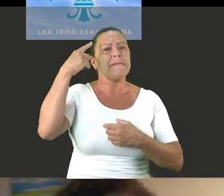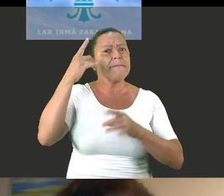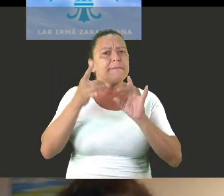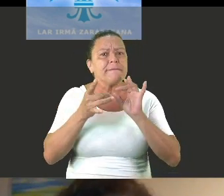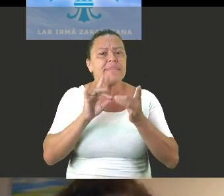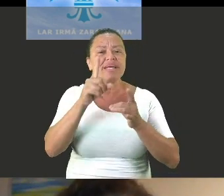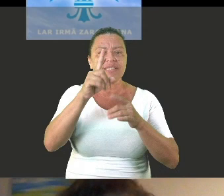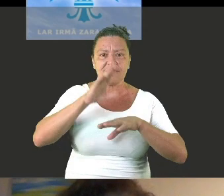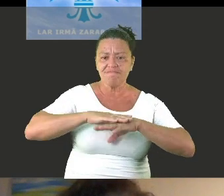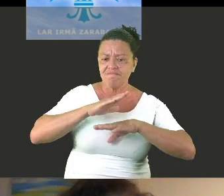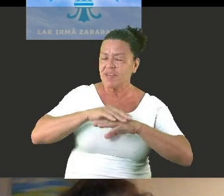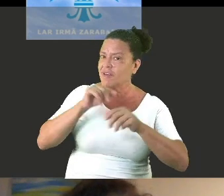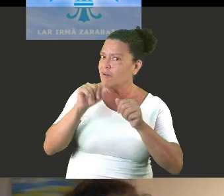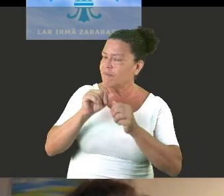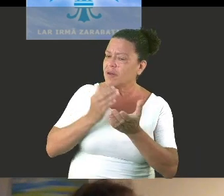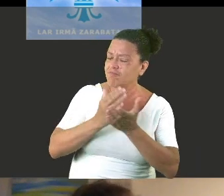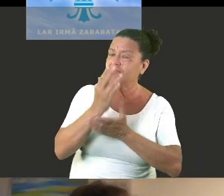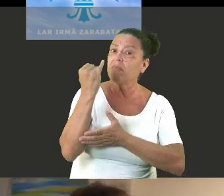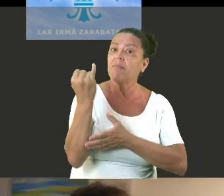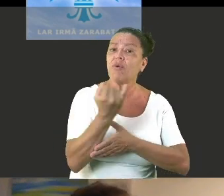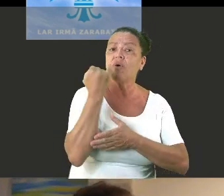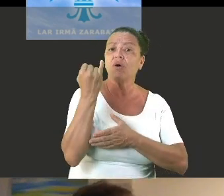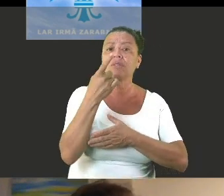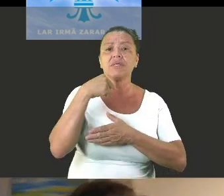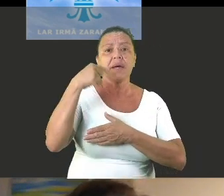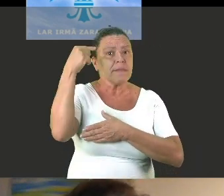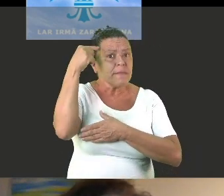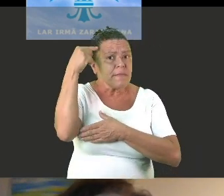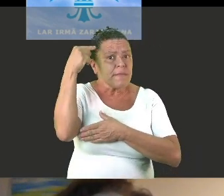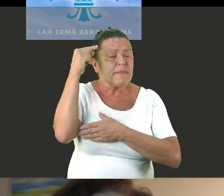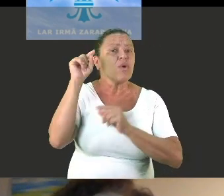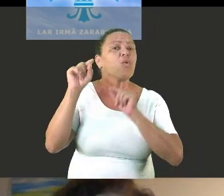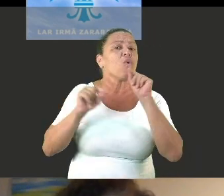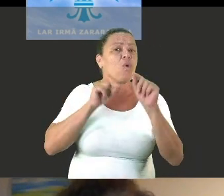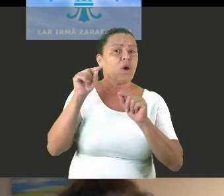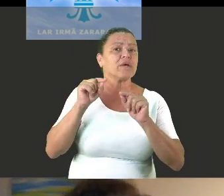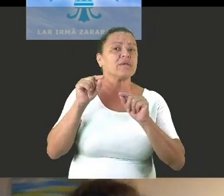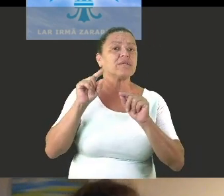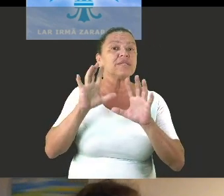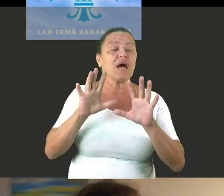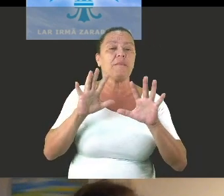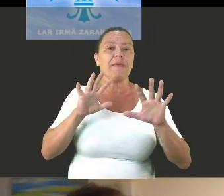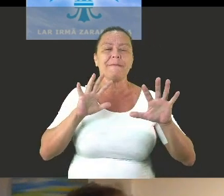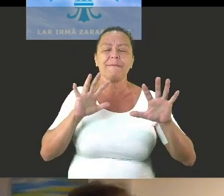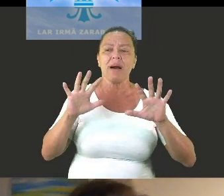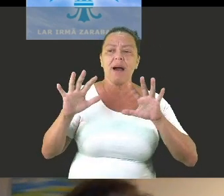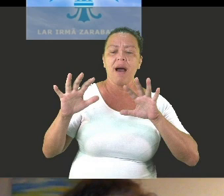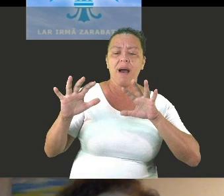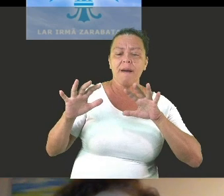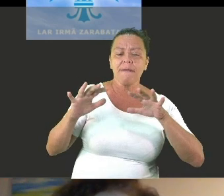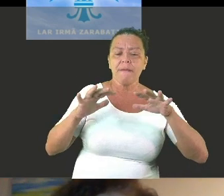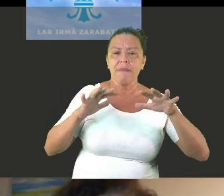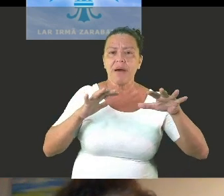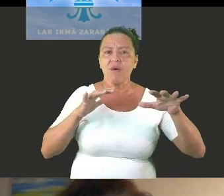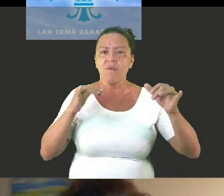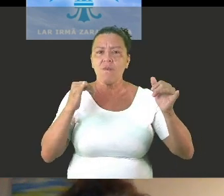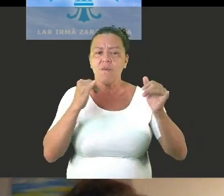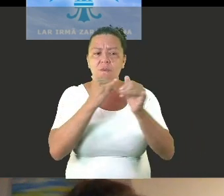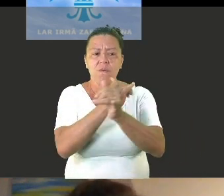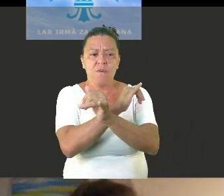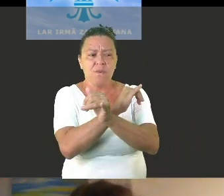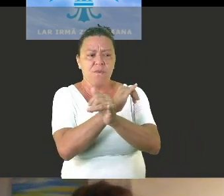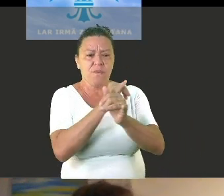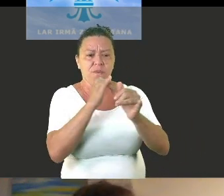prece, é importante a gente ter em mente que nós estamos mobilizando e estamos irradiando